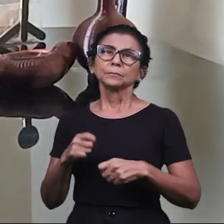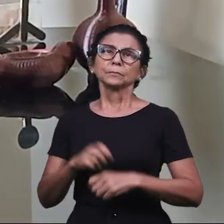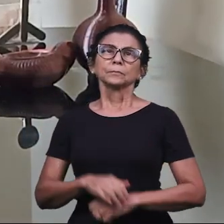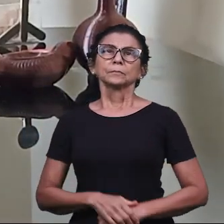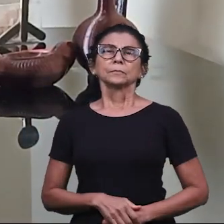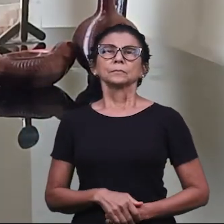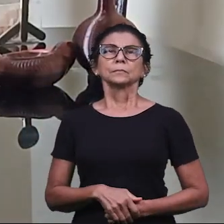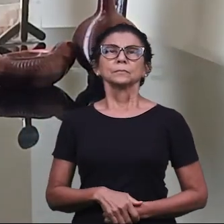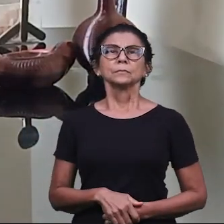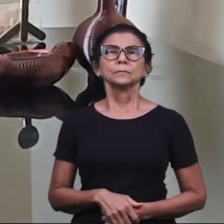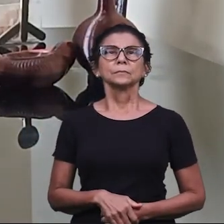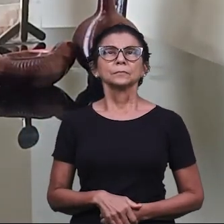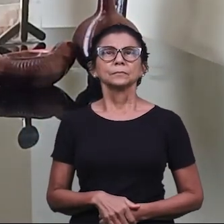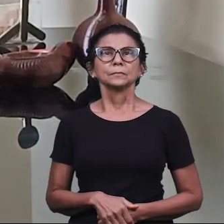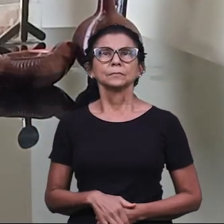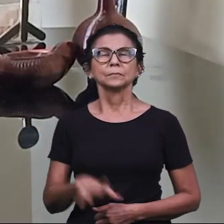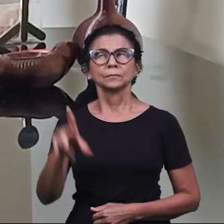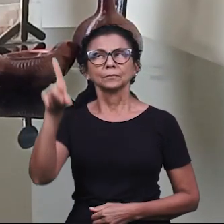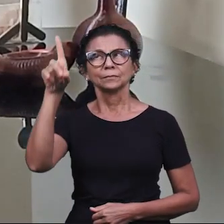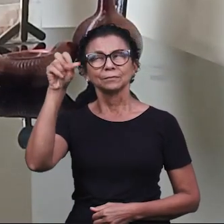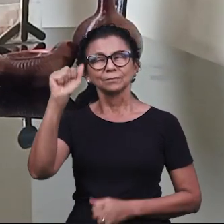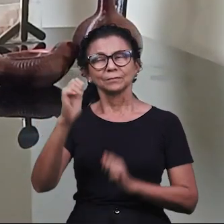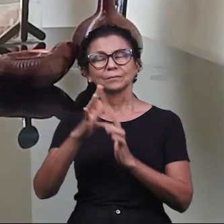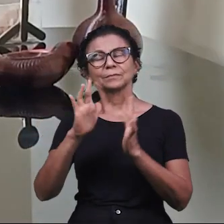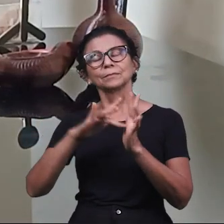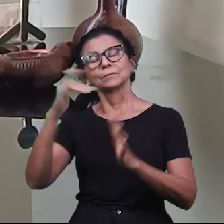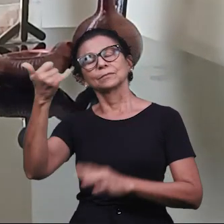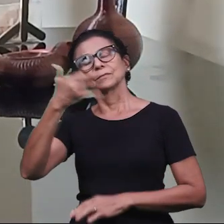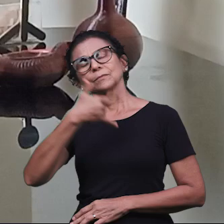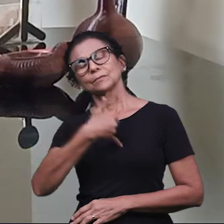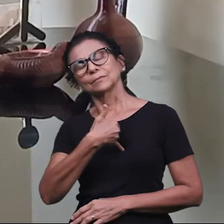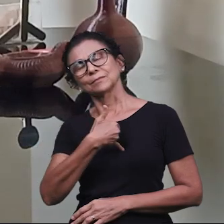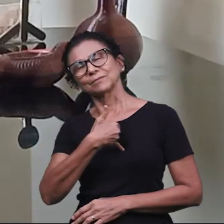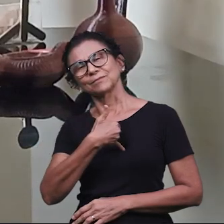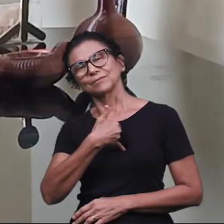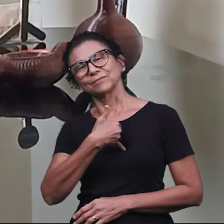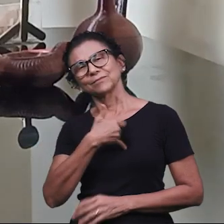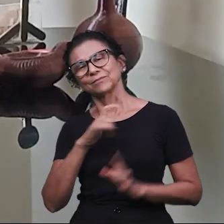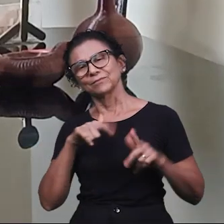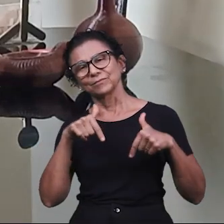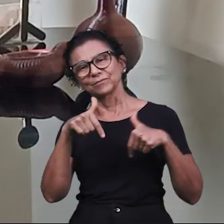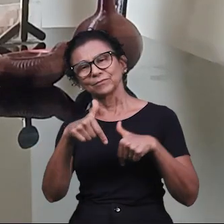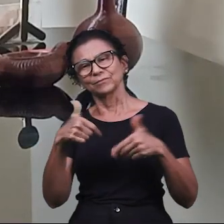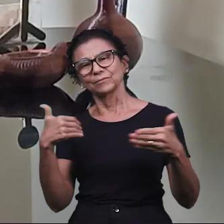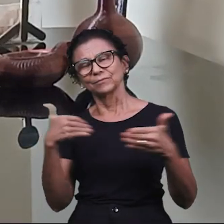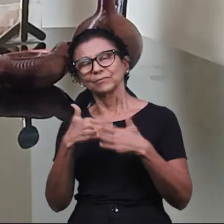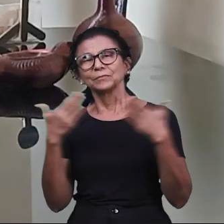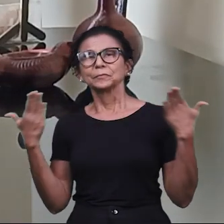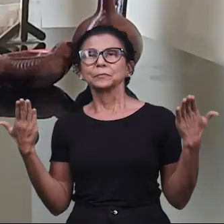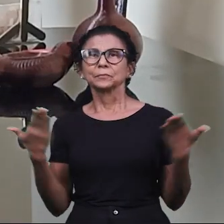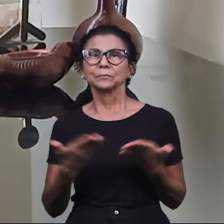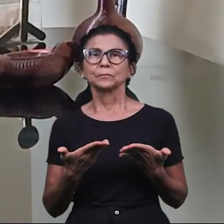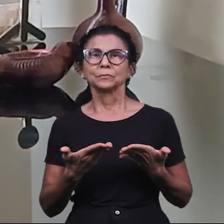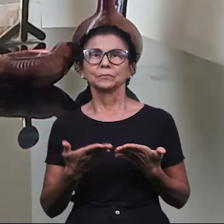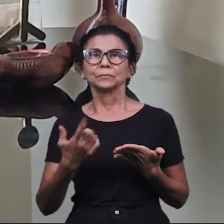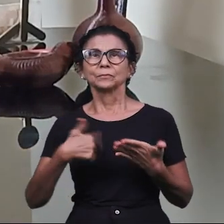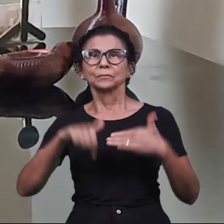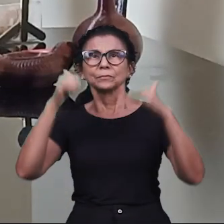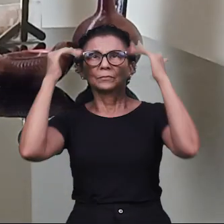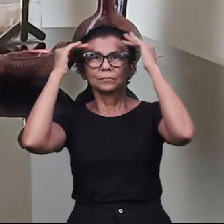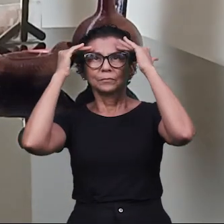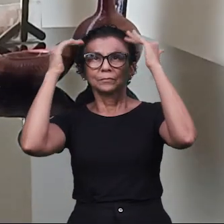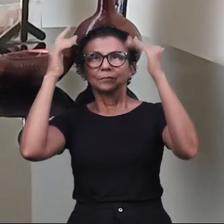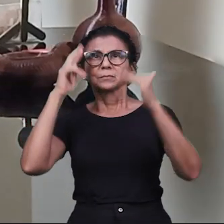luz aqui, ó, um dia brilhou sobre as nossas vidas e nunca mais parou de brilhar. E é através dela que nós obedecemos ao